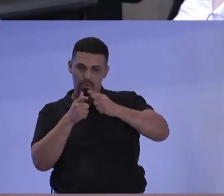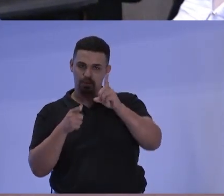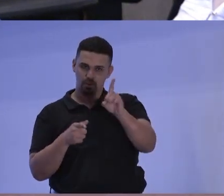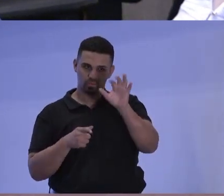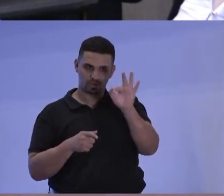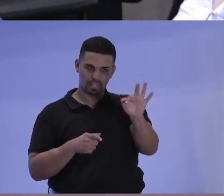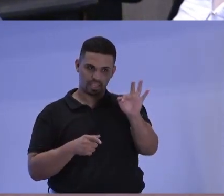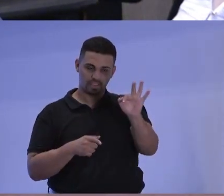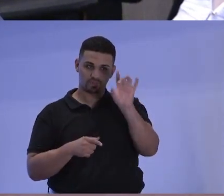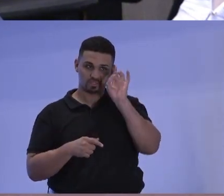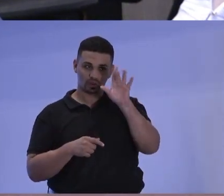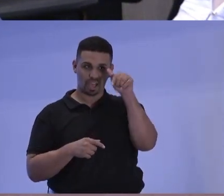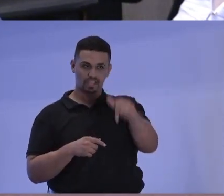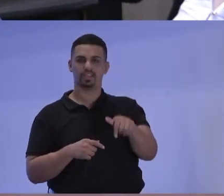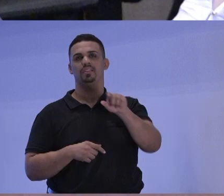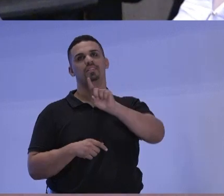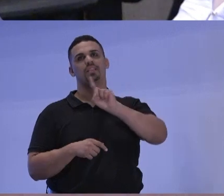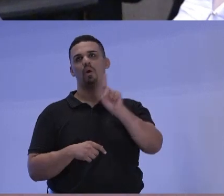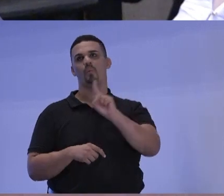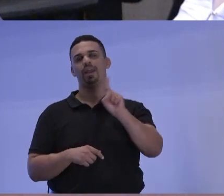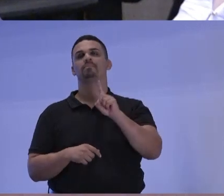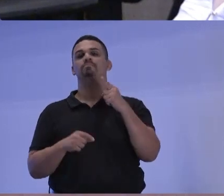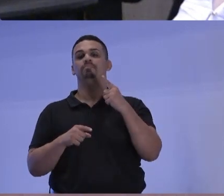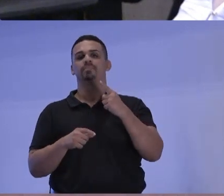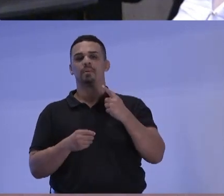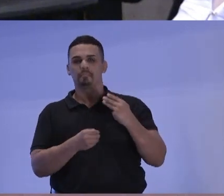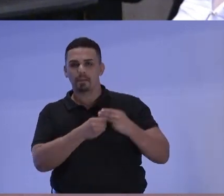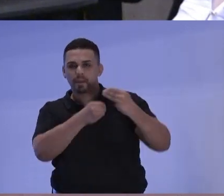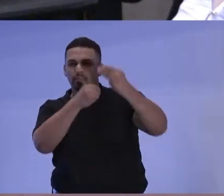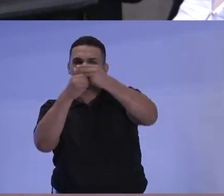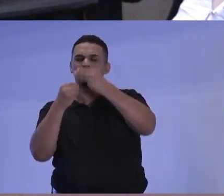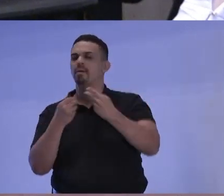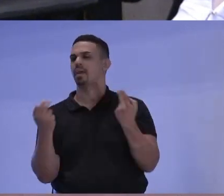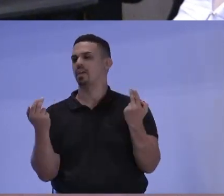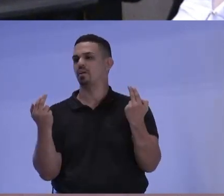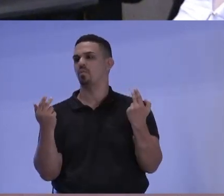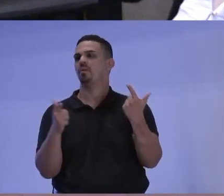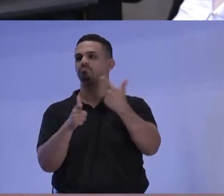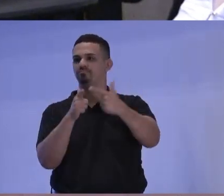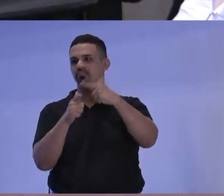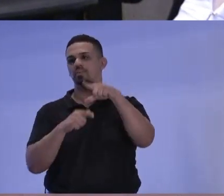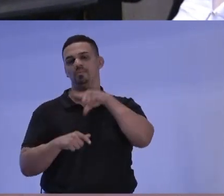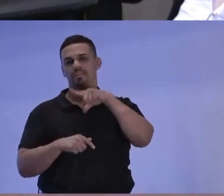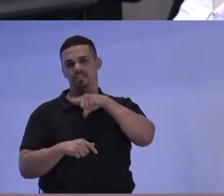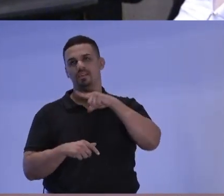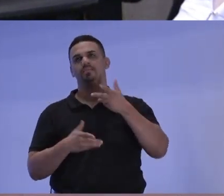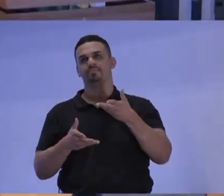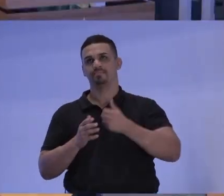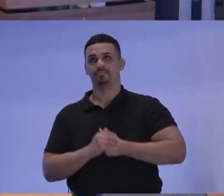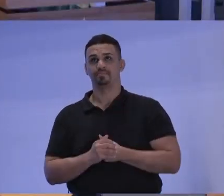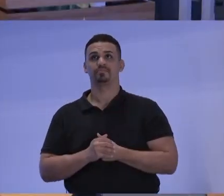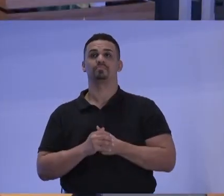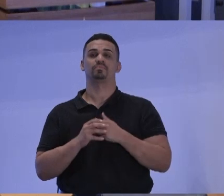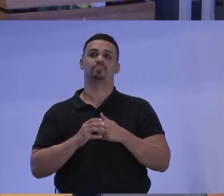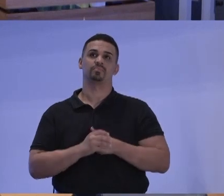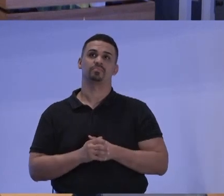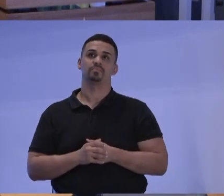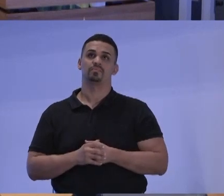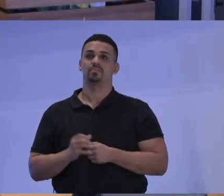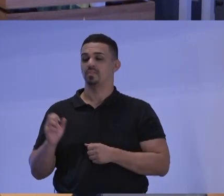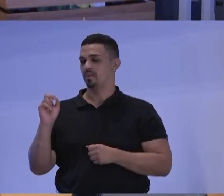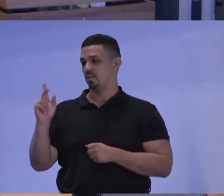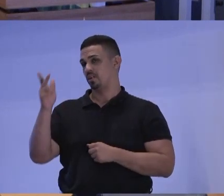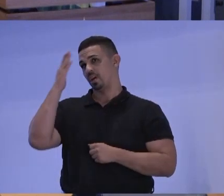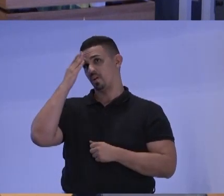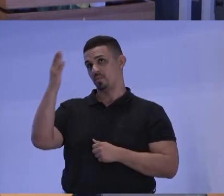estão com muita dificuldade no uso desse recurso, que é muito vital, né, para hanseníase. Tá certo, muito obrigado,